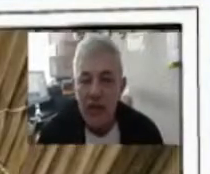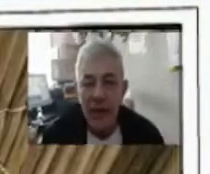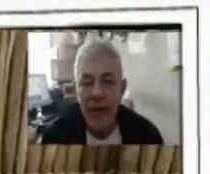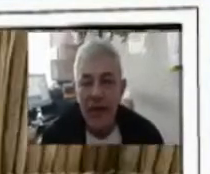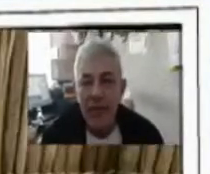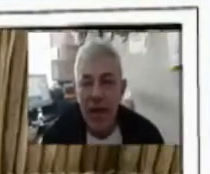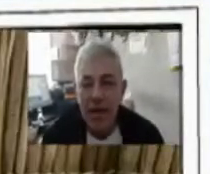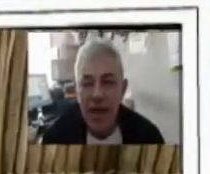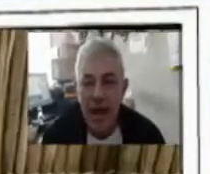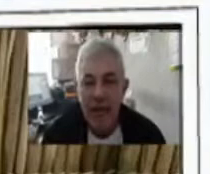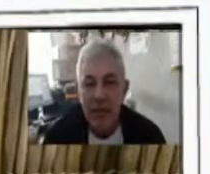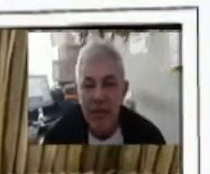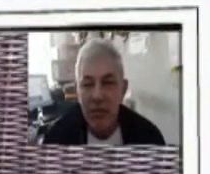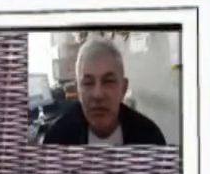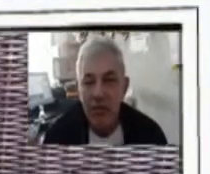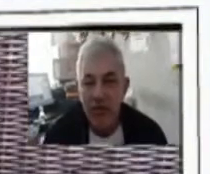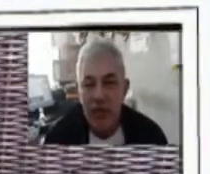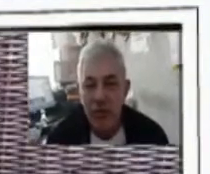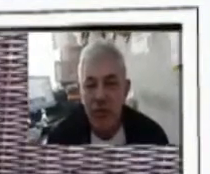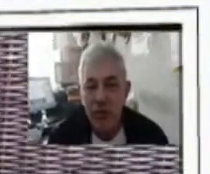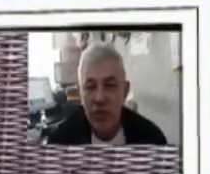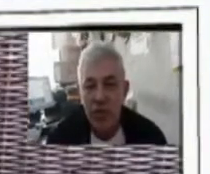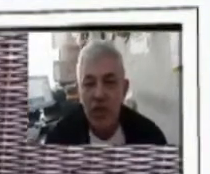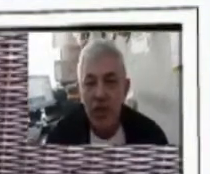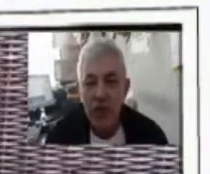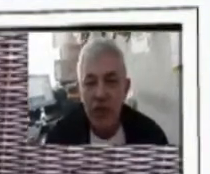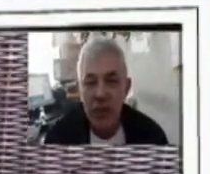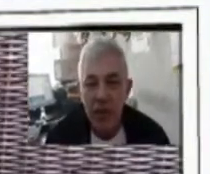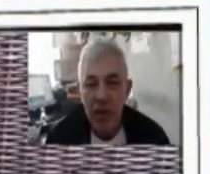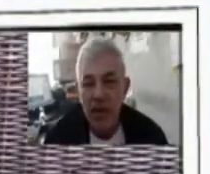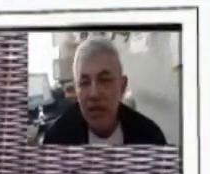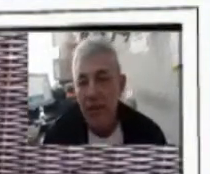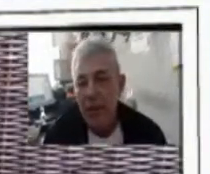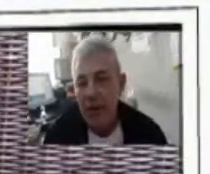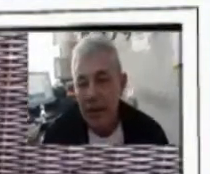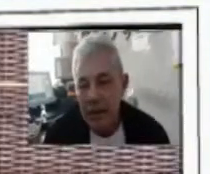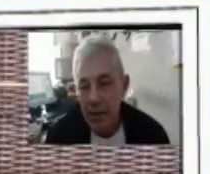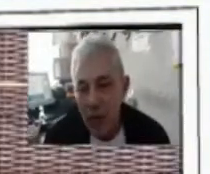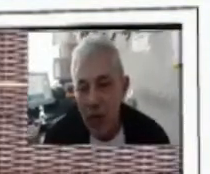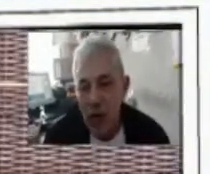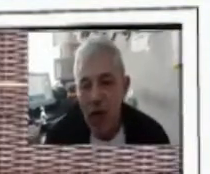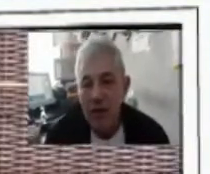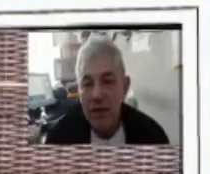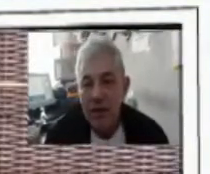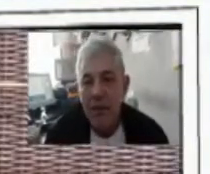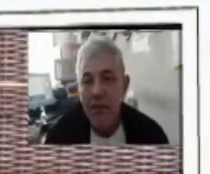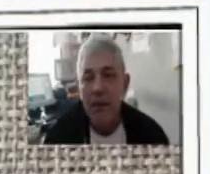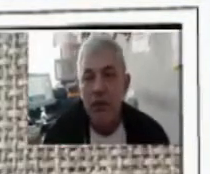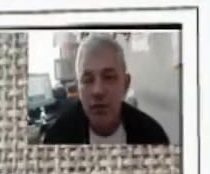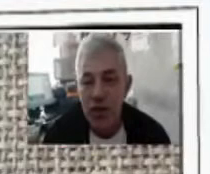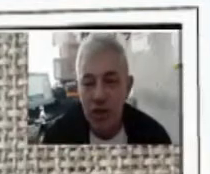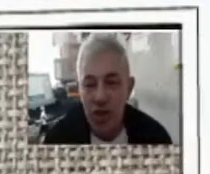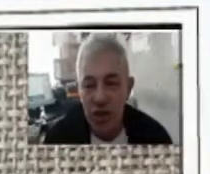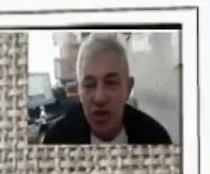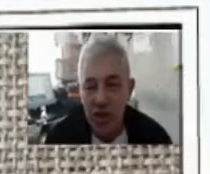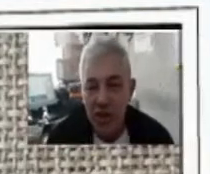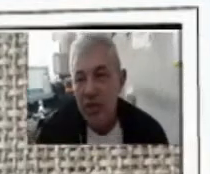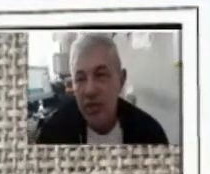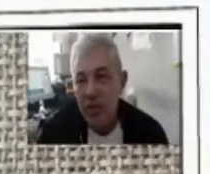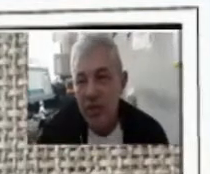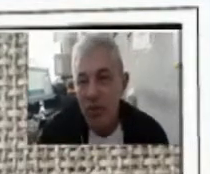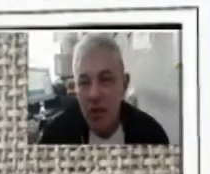até alguns painéis, quadros lá também. Mas você que quer aí também aquele item para, por